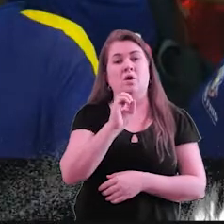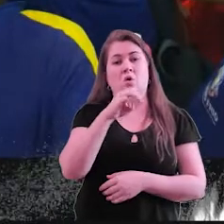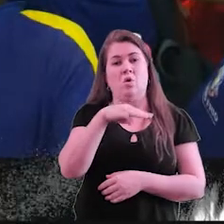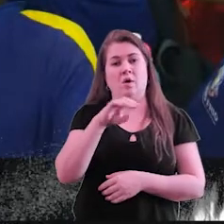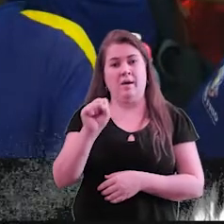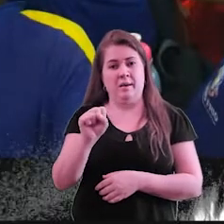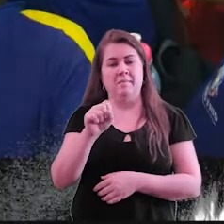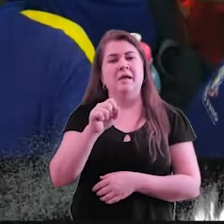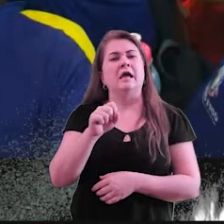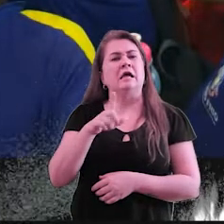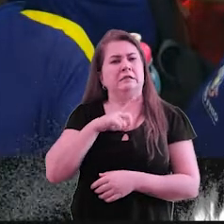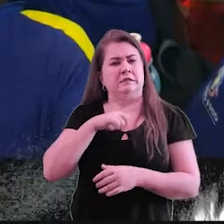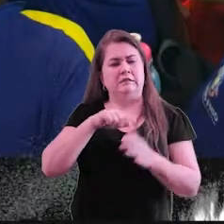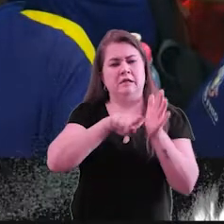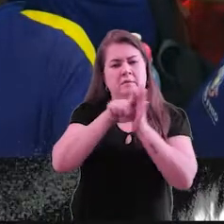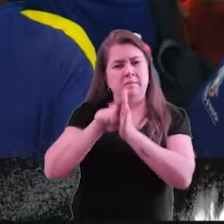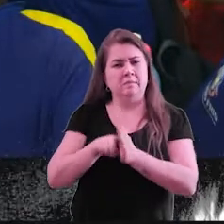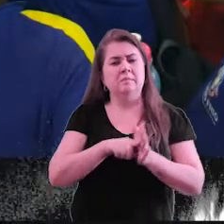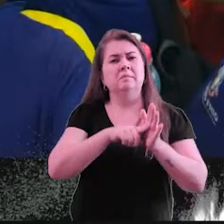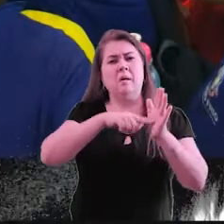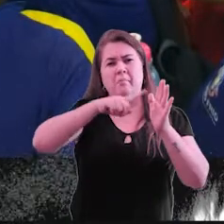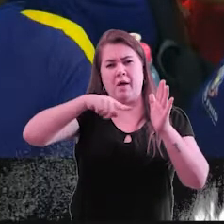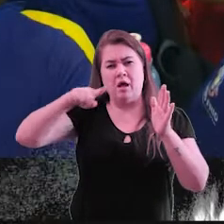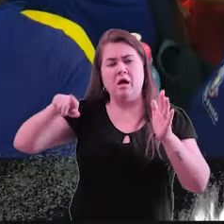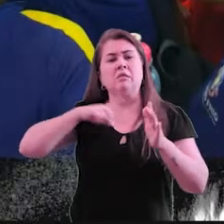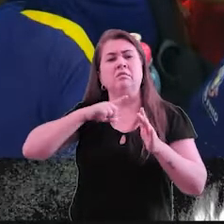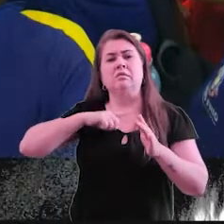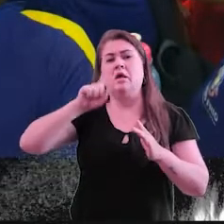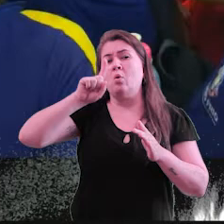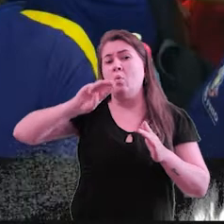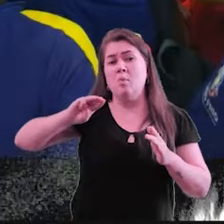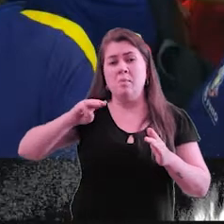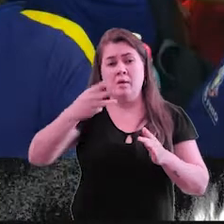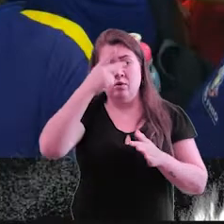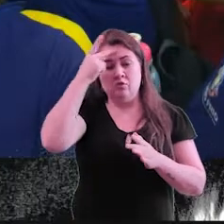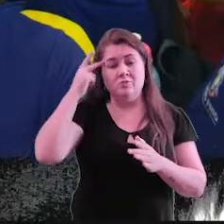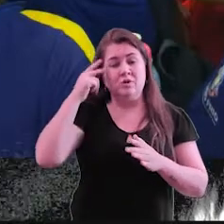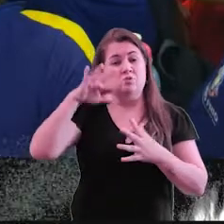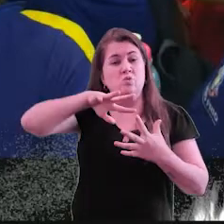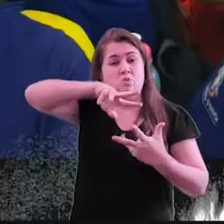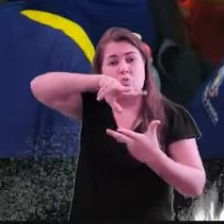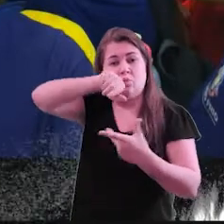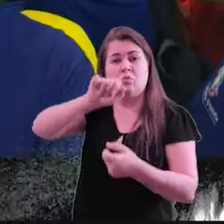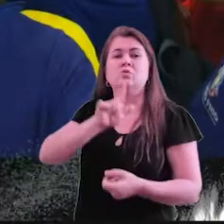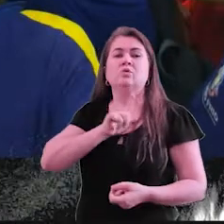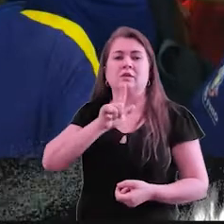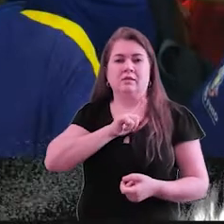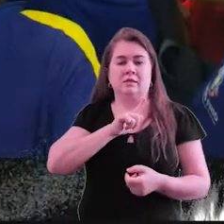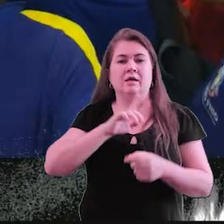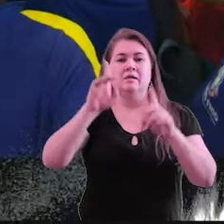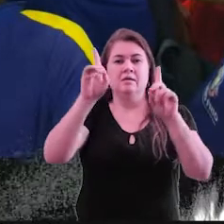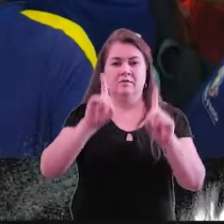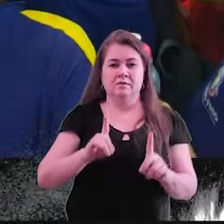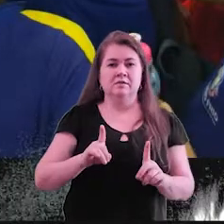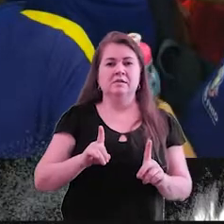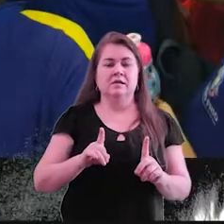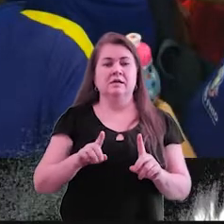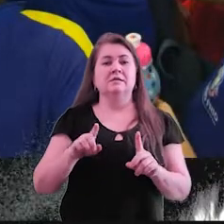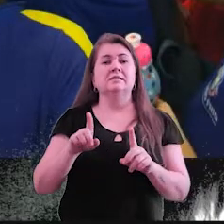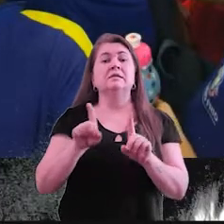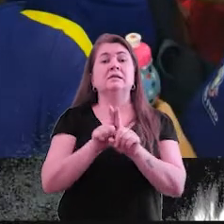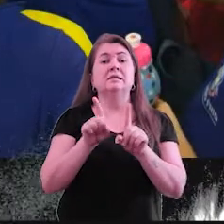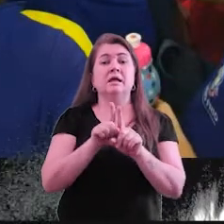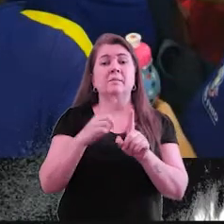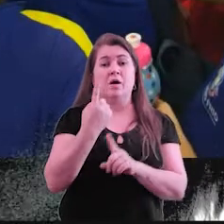tipo de deficiência. O IBGE, no último censo, a gente não sabe ainda quando vai ser o próximo, mas no último censo de